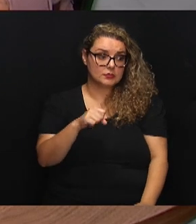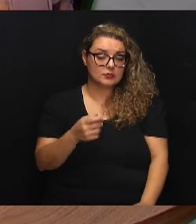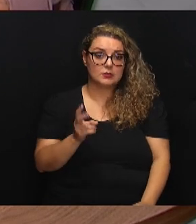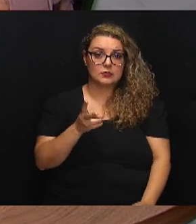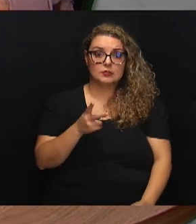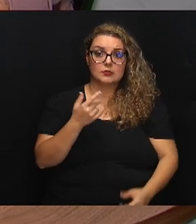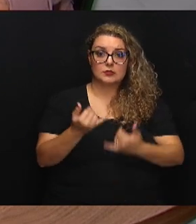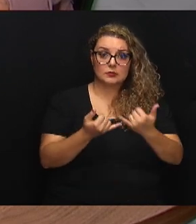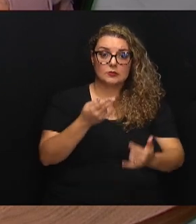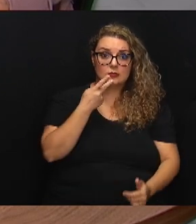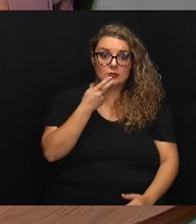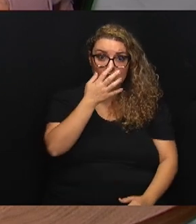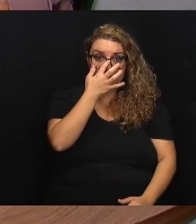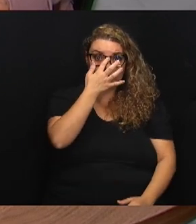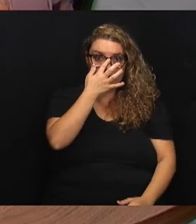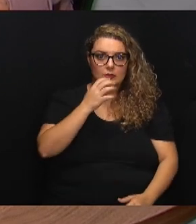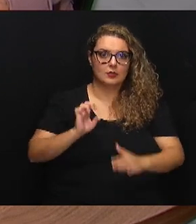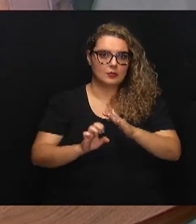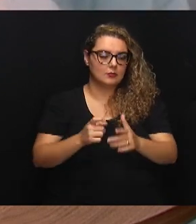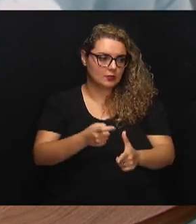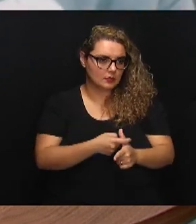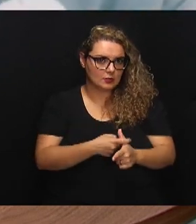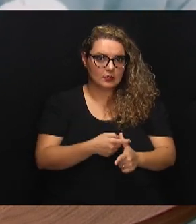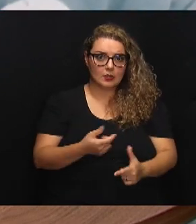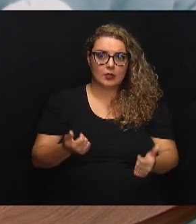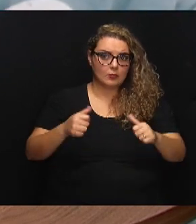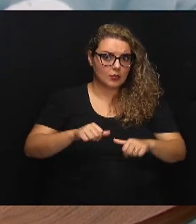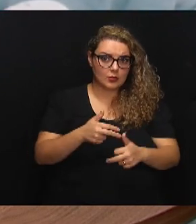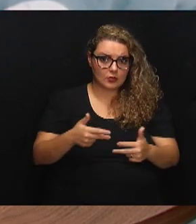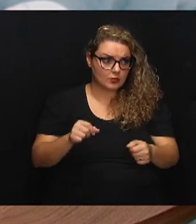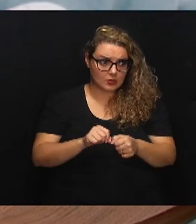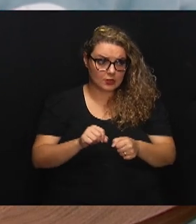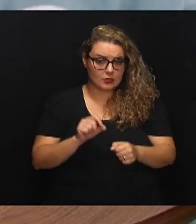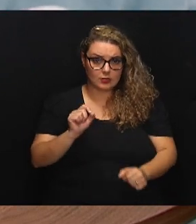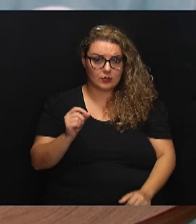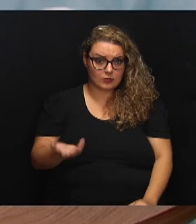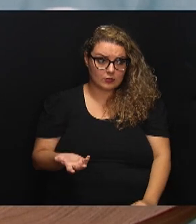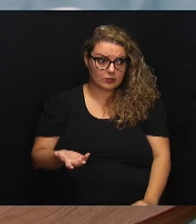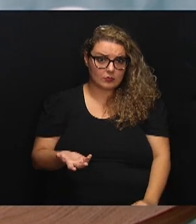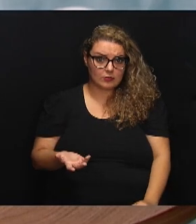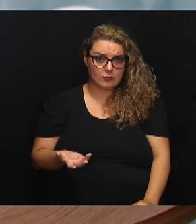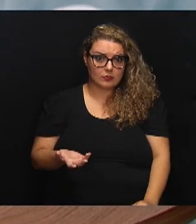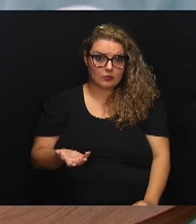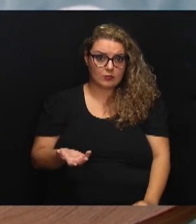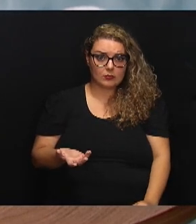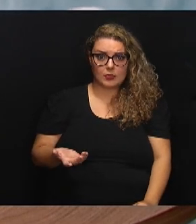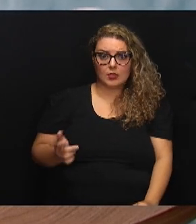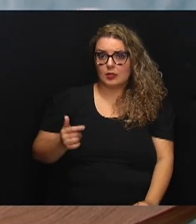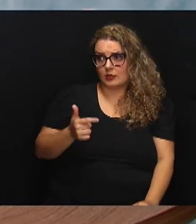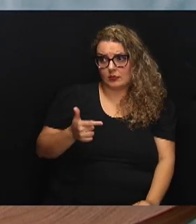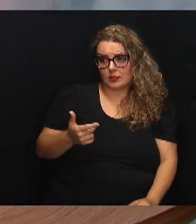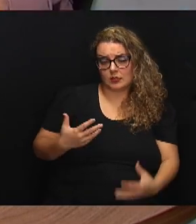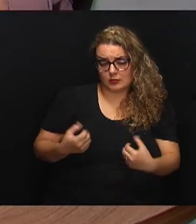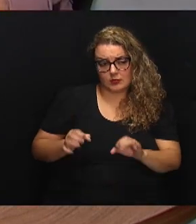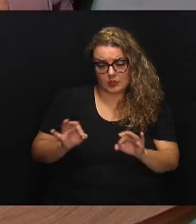assim, a empresa para qual você deve, a pior coisa que ela vai fazer é matar para quem deve, porque aí ela não vai receber nada mesmo. Então,